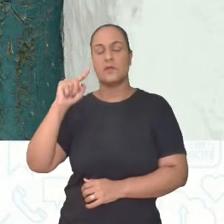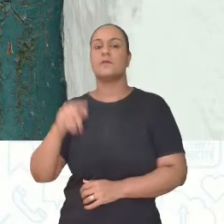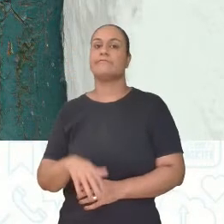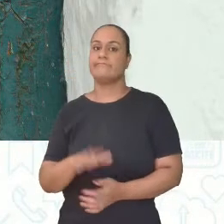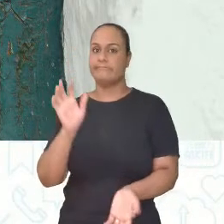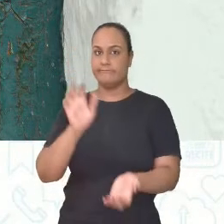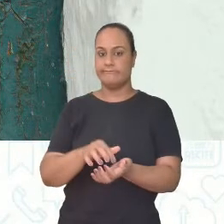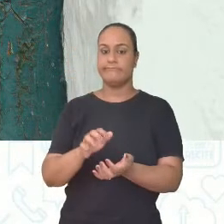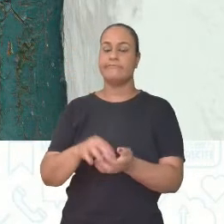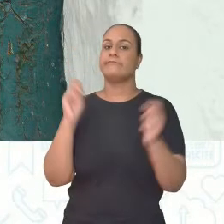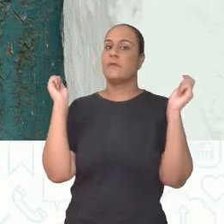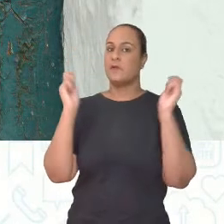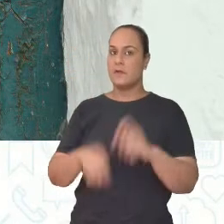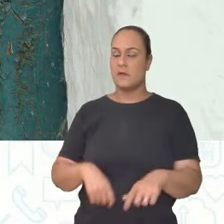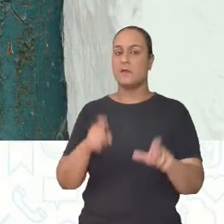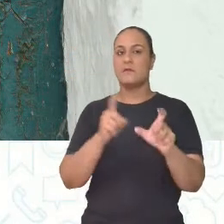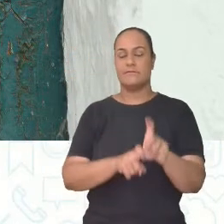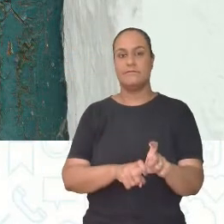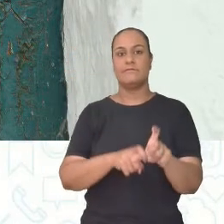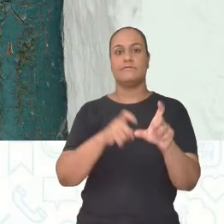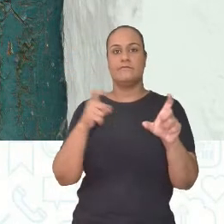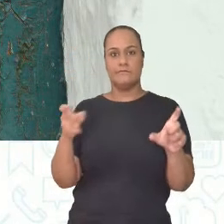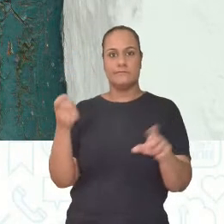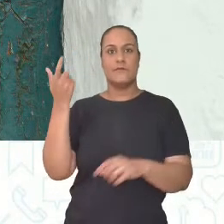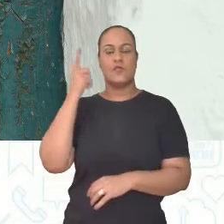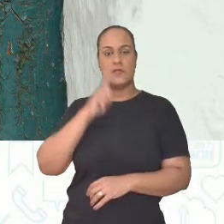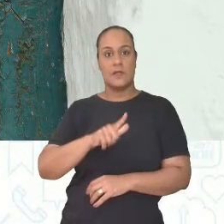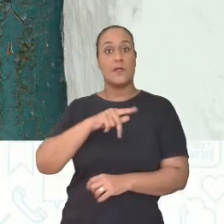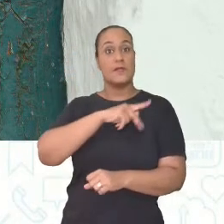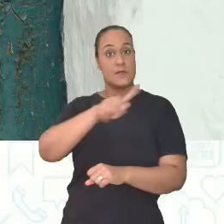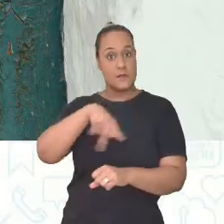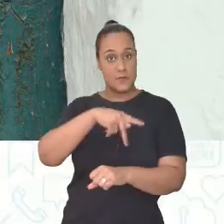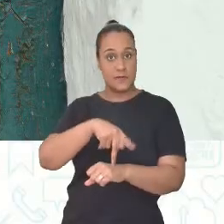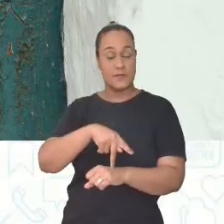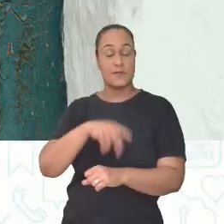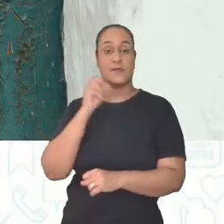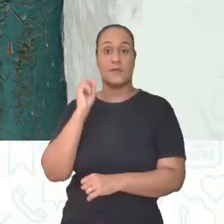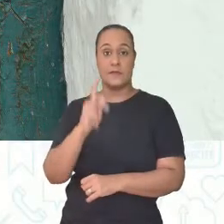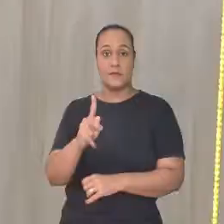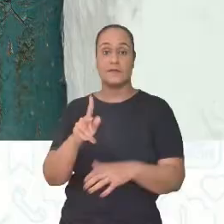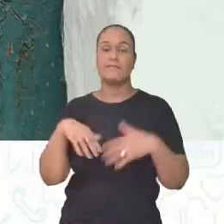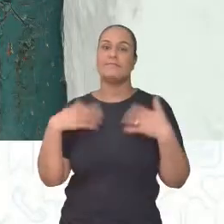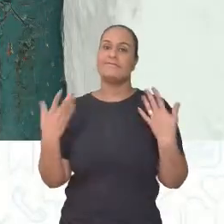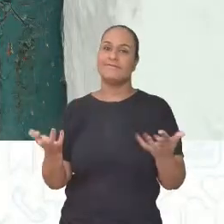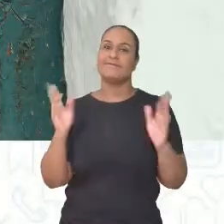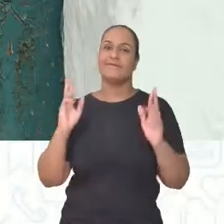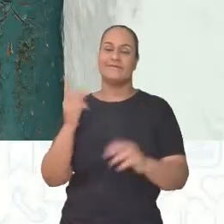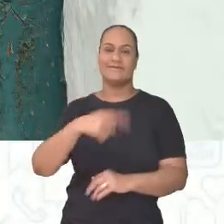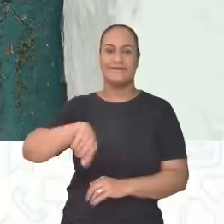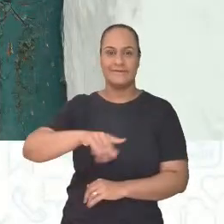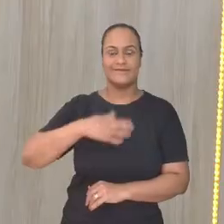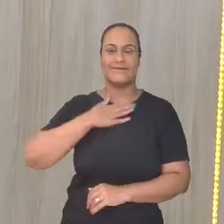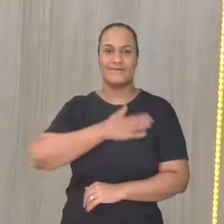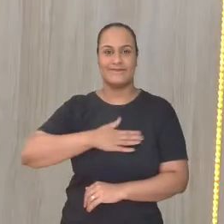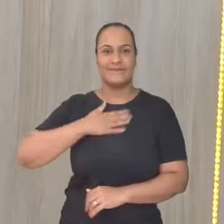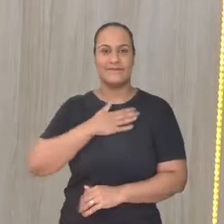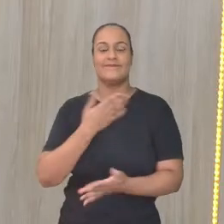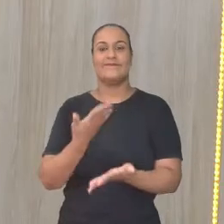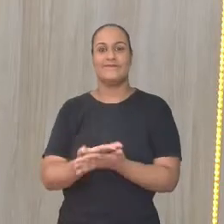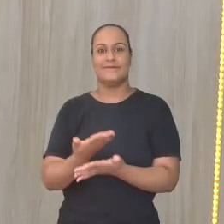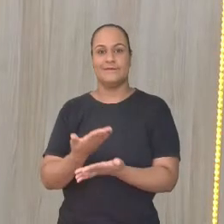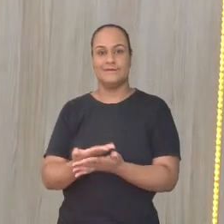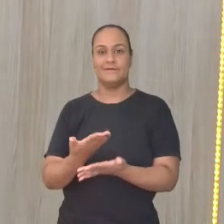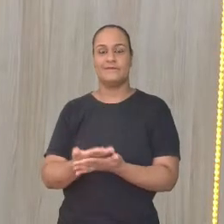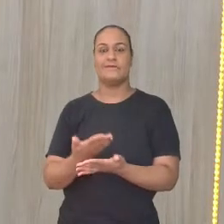Pernambuco conseguiu ser independente, né, conseguiu ser um país, certo? Bom, eu espero que vocês tenham gostado da aula,